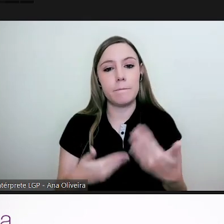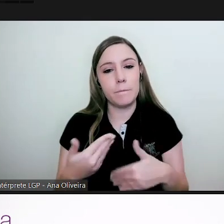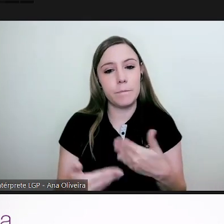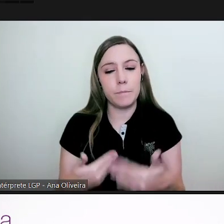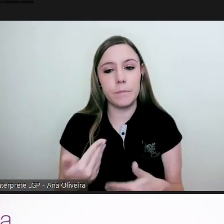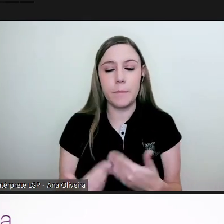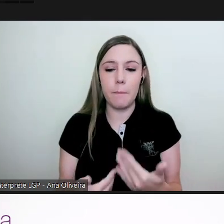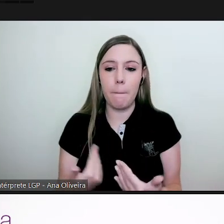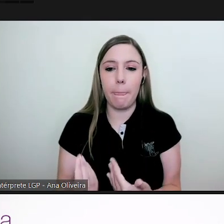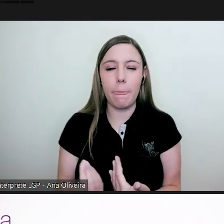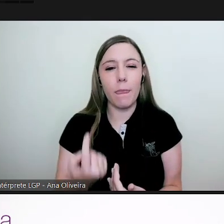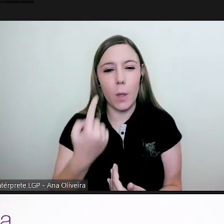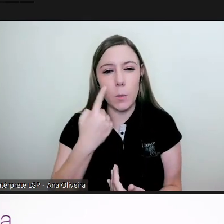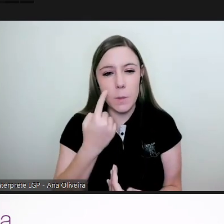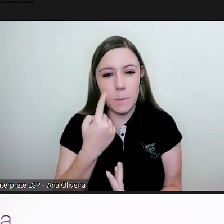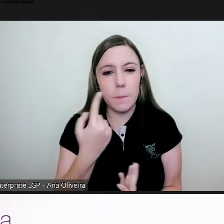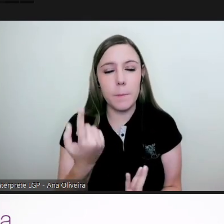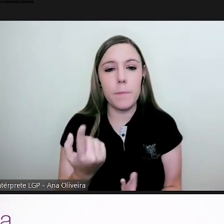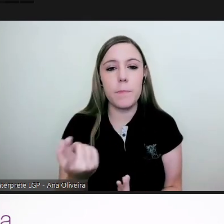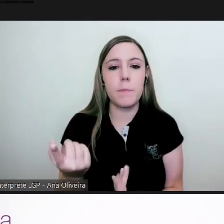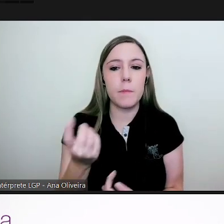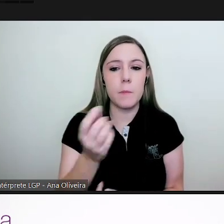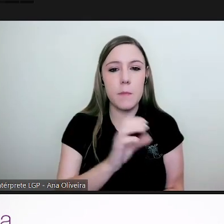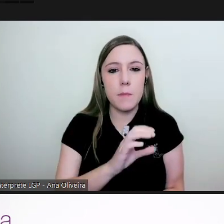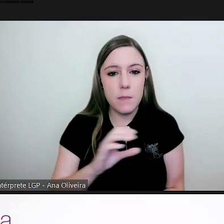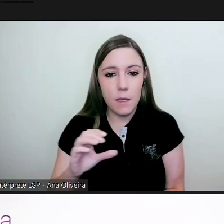com ciência,